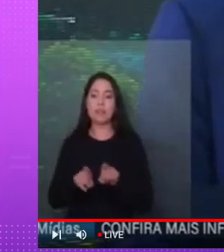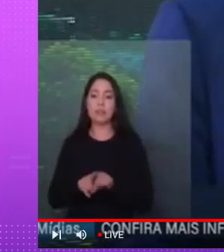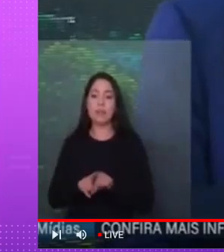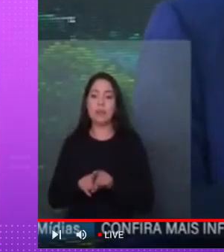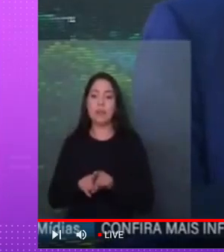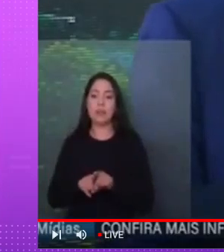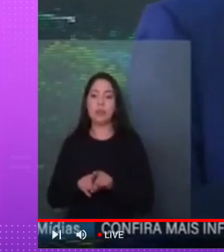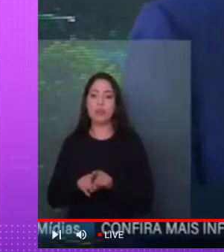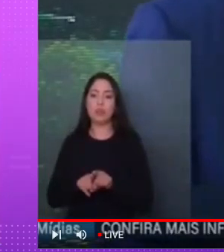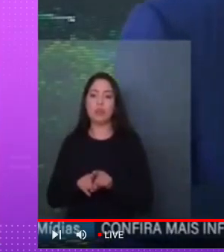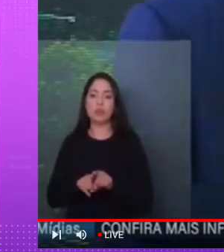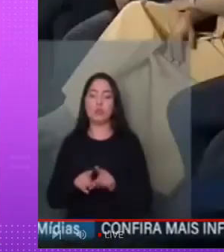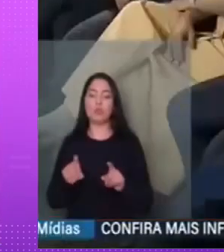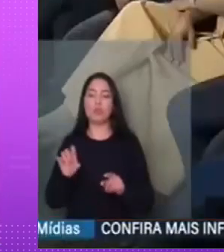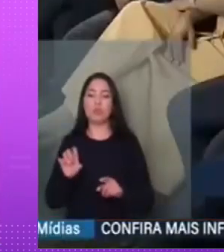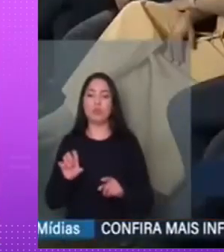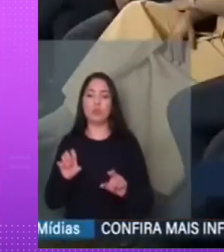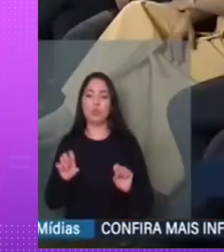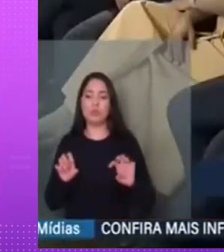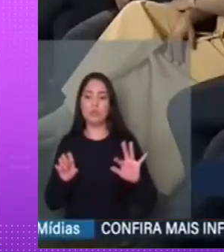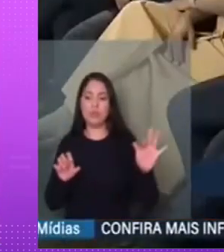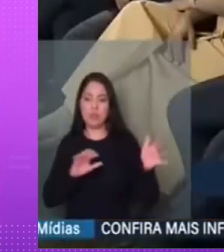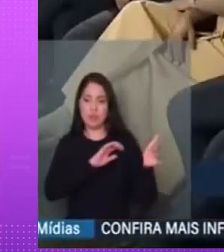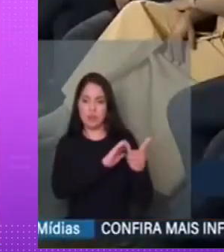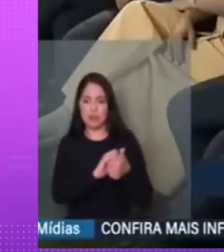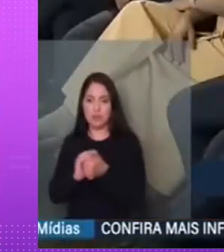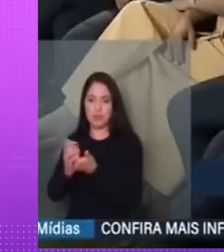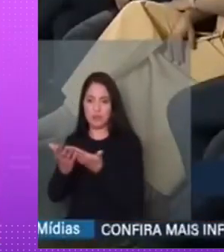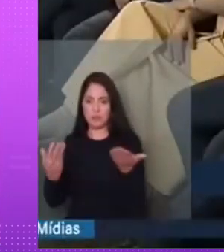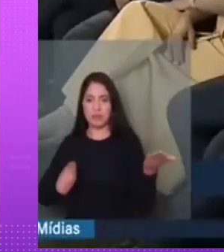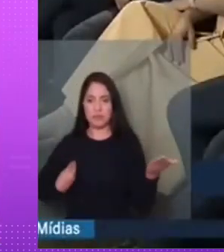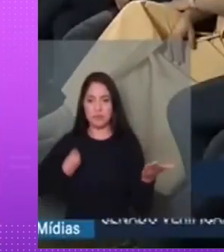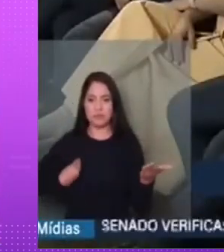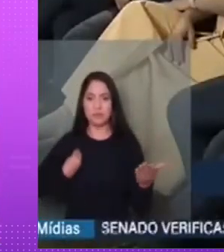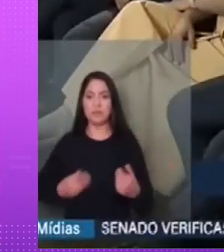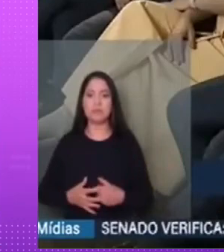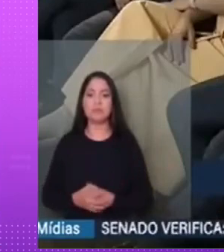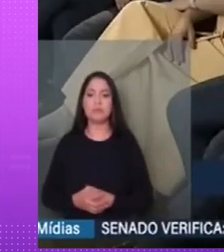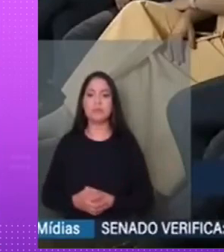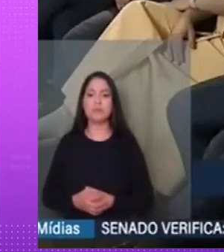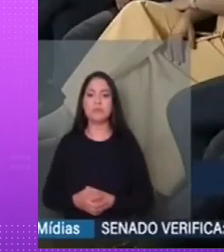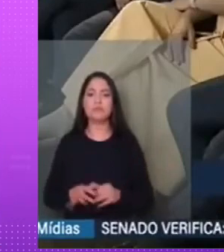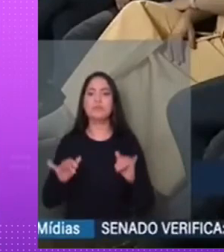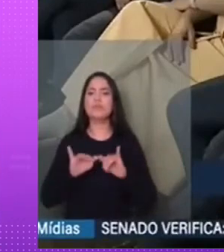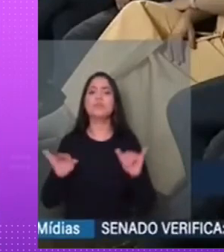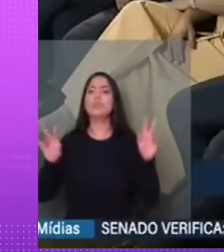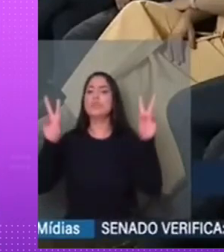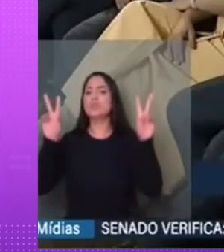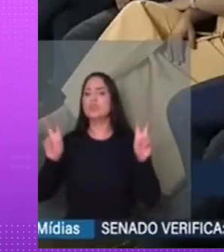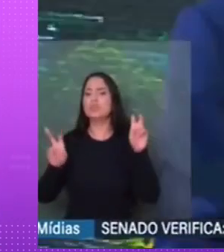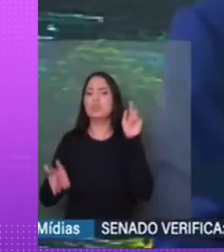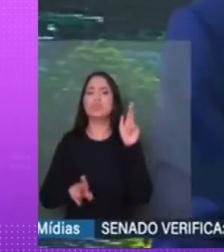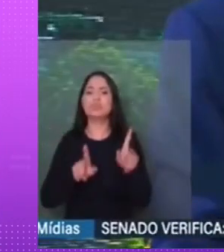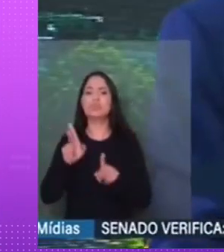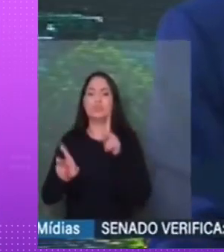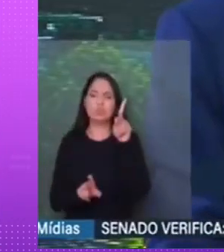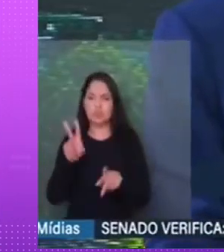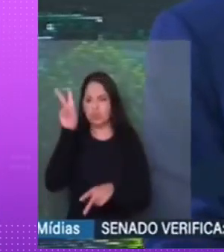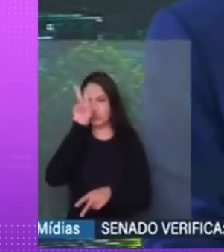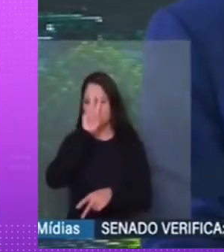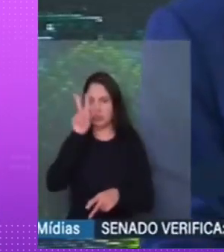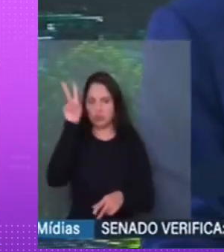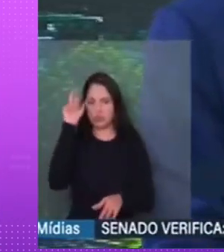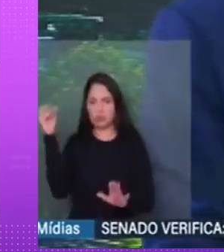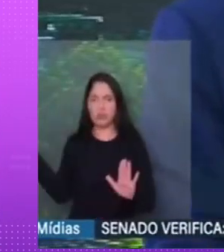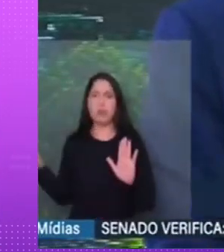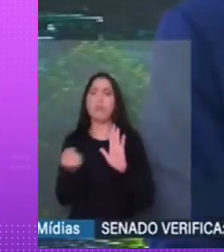principais notícias até agora. Um ano depois dos ataques de 8 de janeiro, manifestantes realizam ações em Curitiba e Londrina, dizendo que